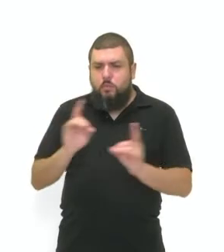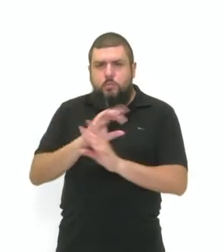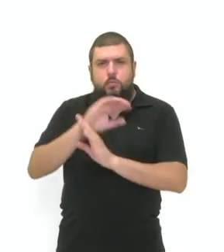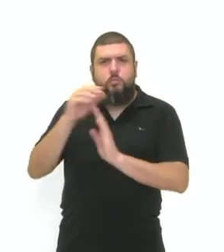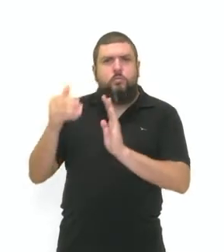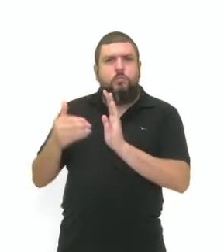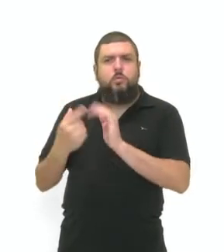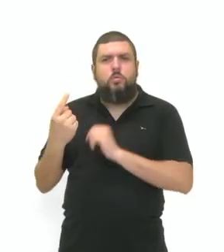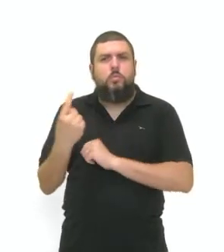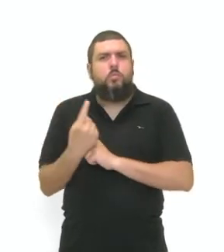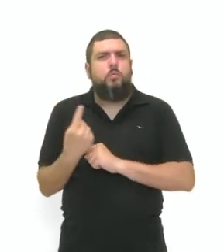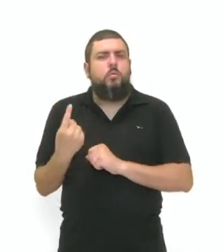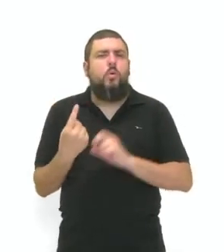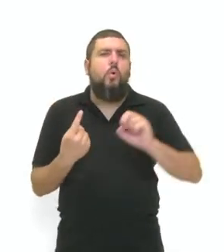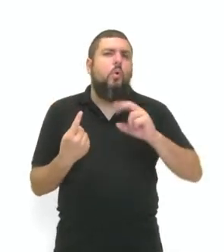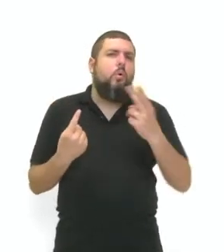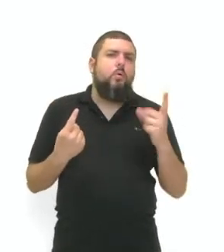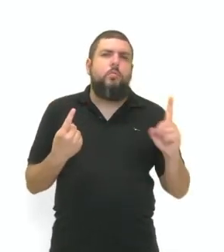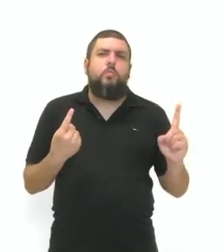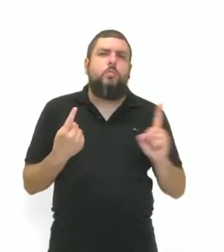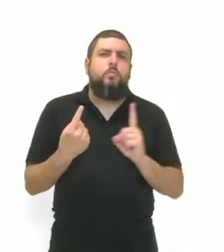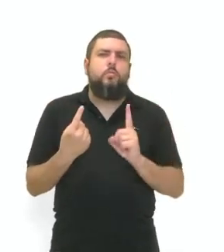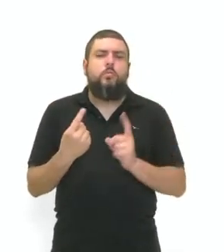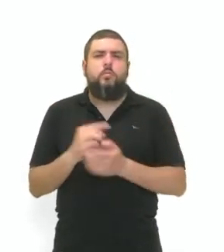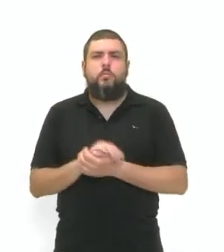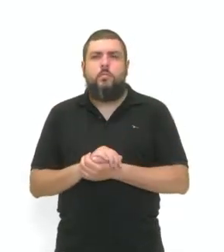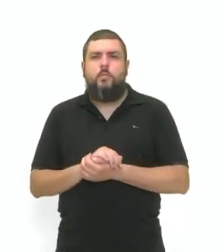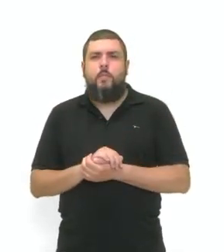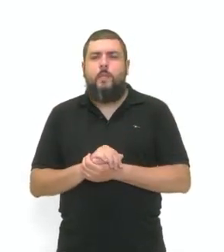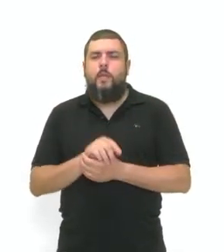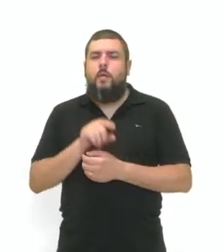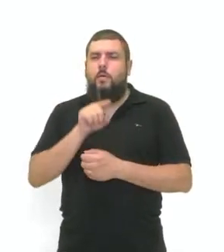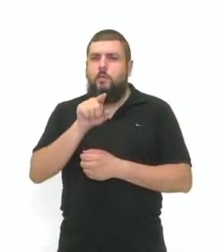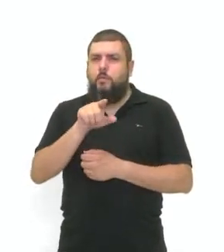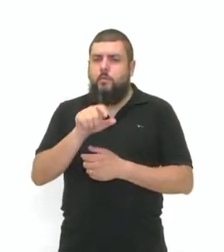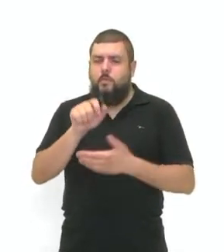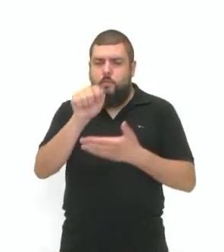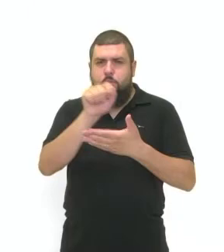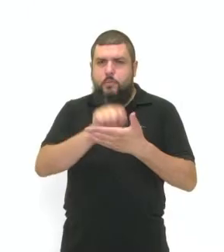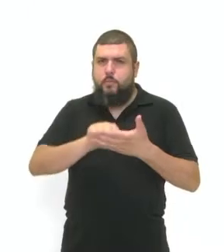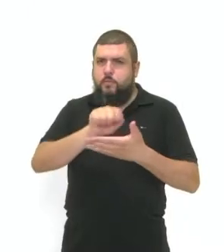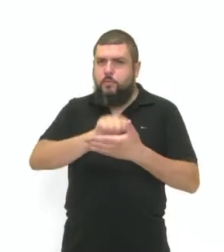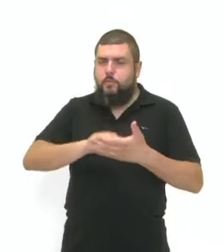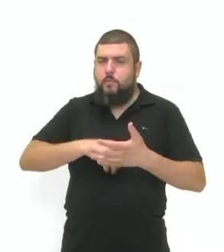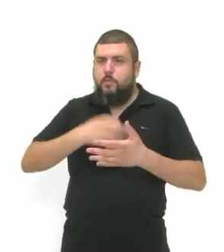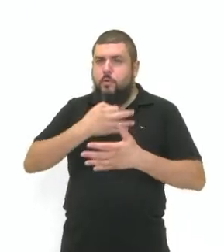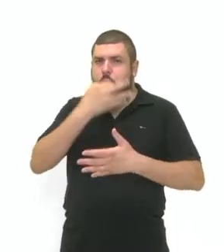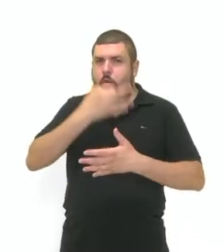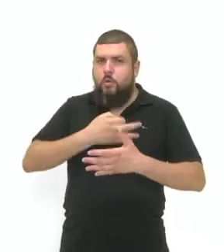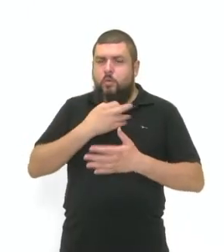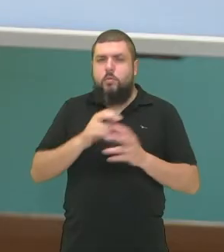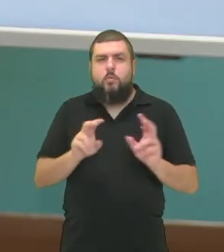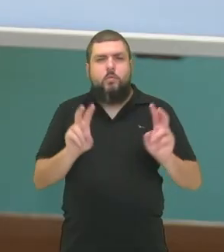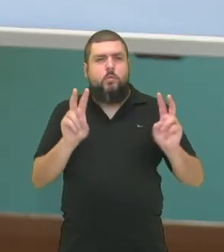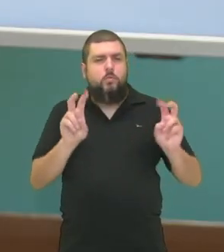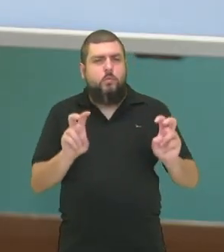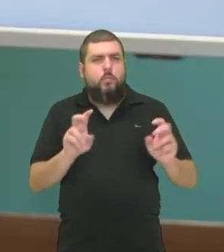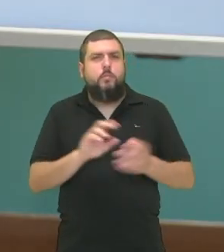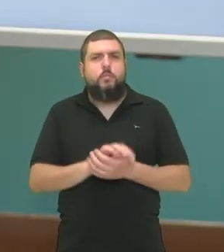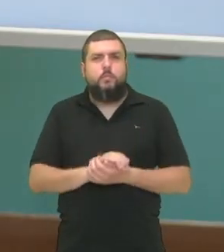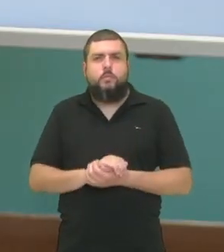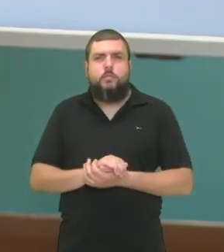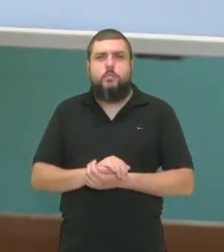proposta aqui é que você construa 2 contra-argumentos com base nesse trecho da crônica. Qual